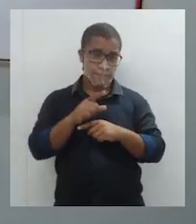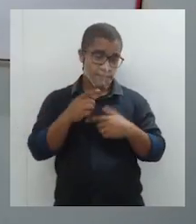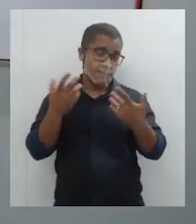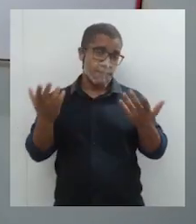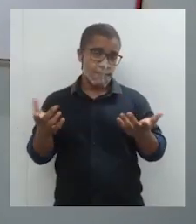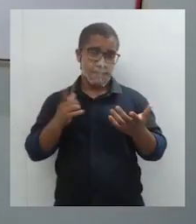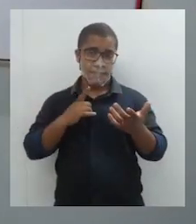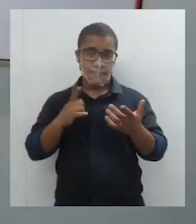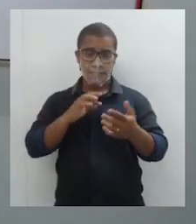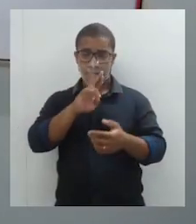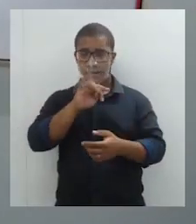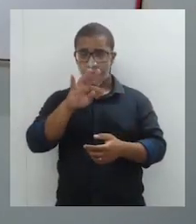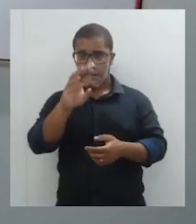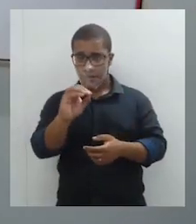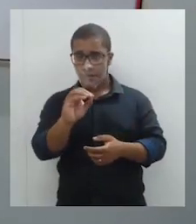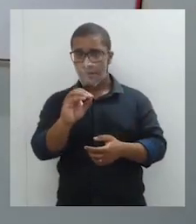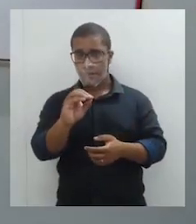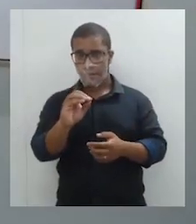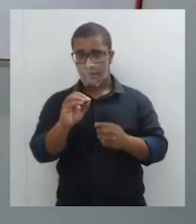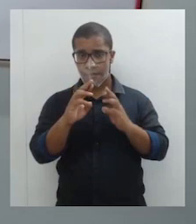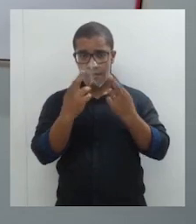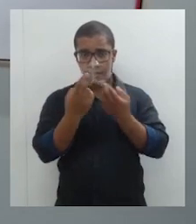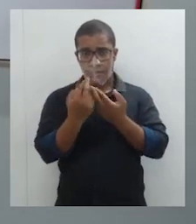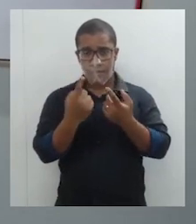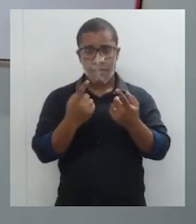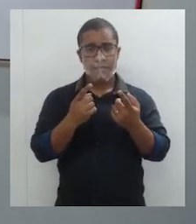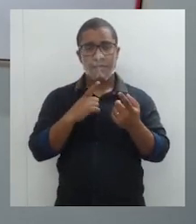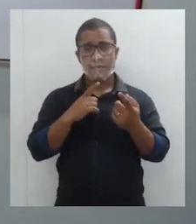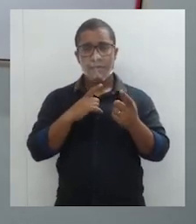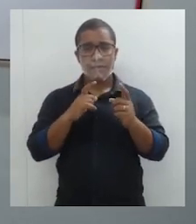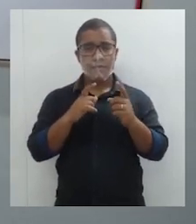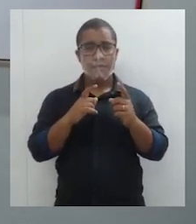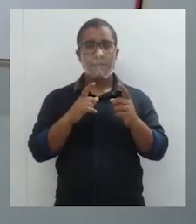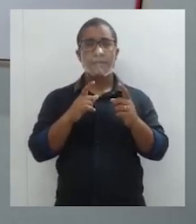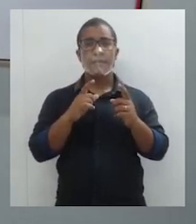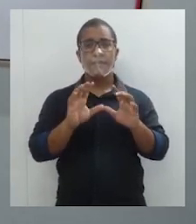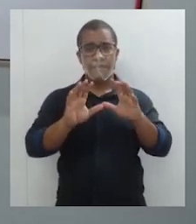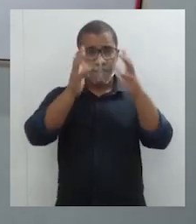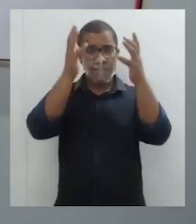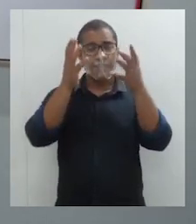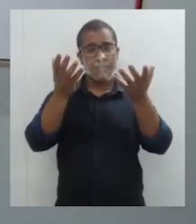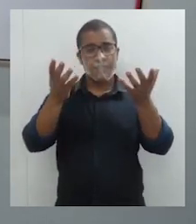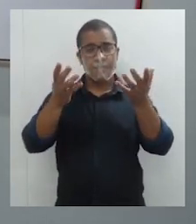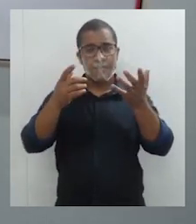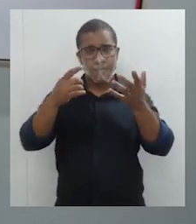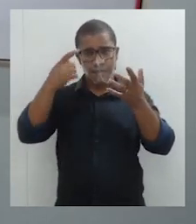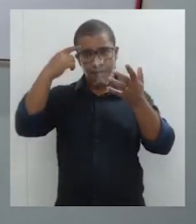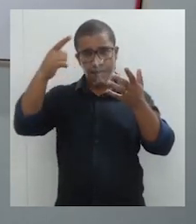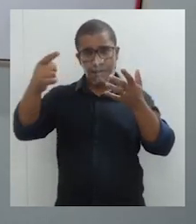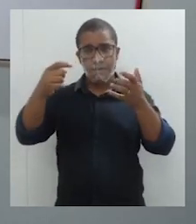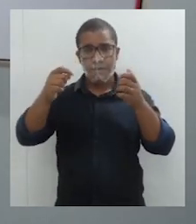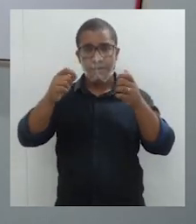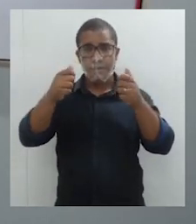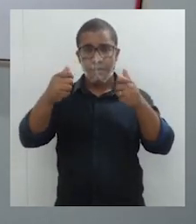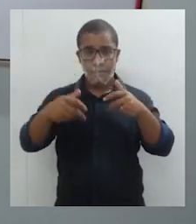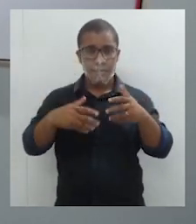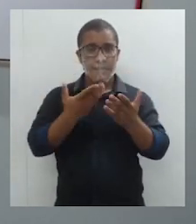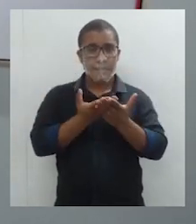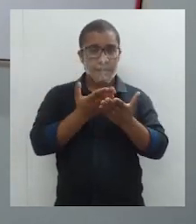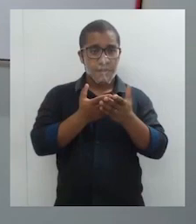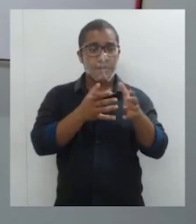bicos os virtuais perceberam que todo esse caminhar dinossauro sempre estou falando as tribos